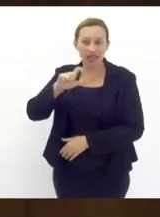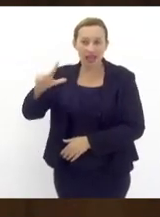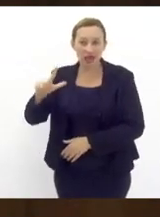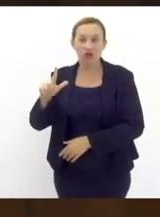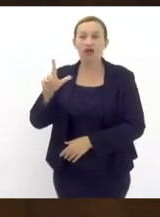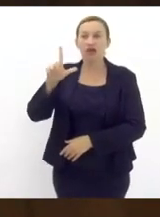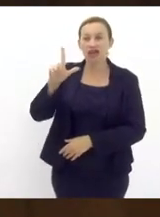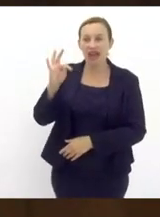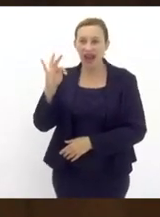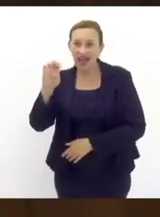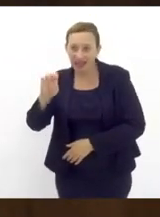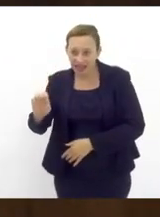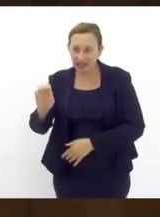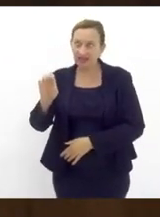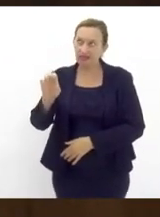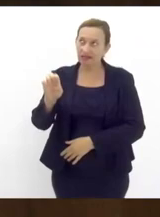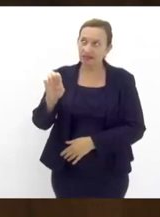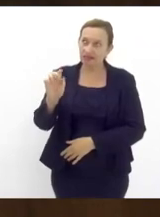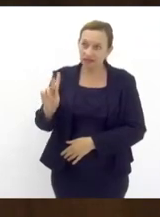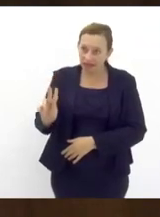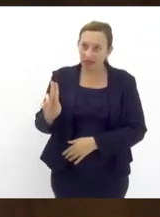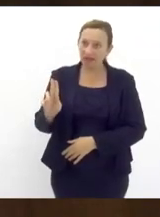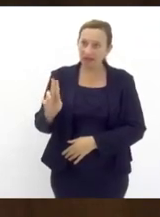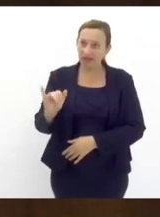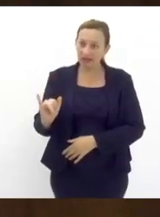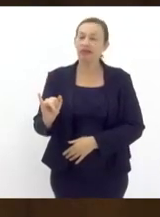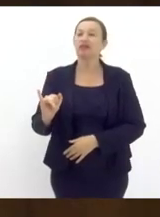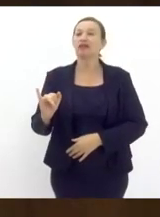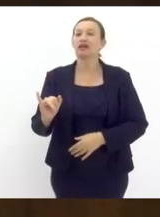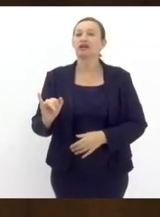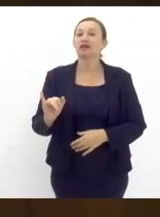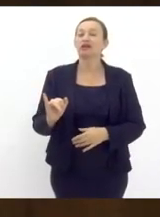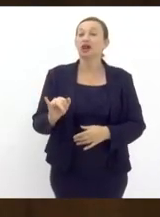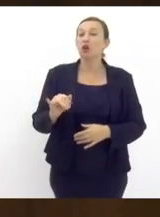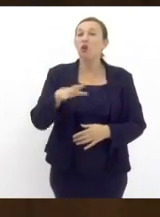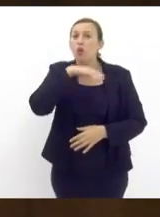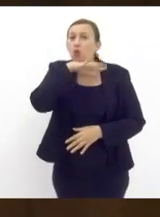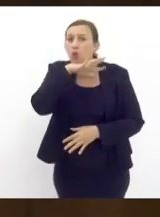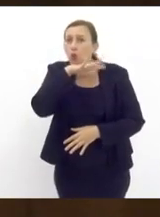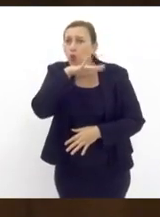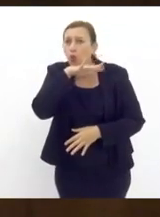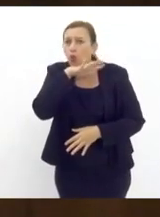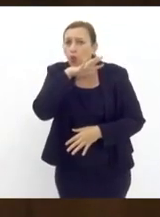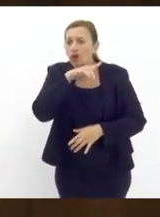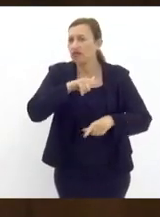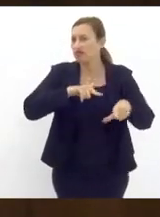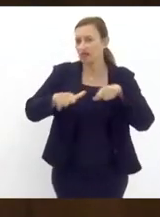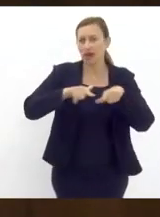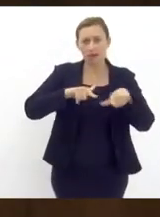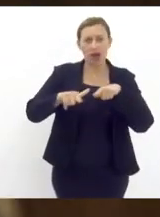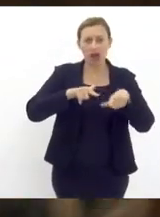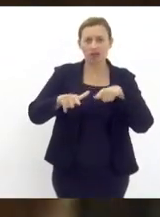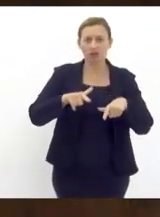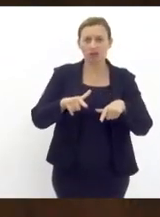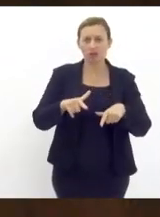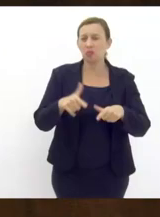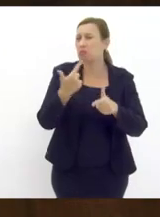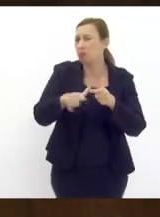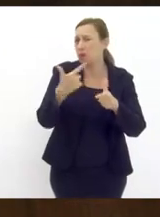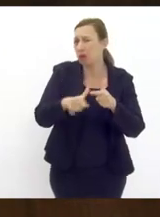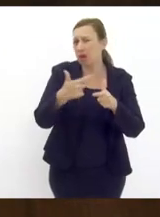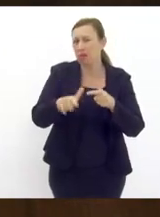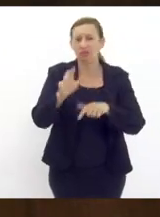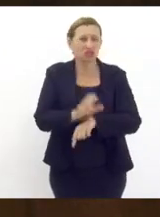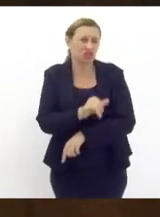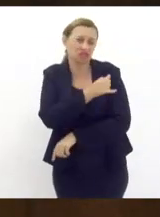seja tem serviço prestado pelas empresas e competente que só traz é por reação estresse para população do estado